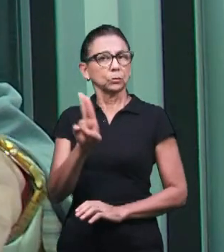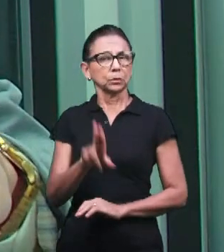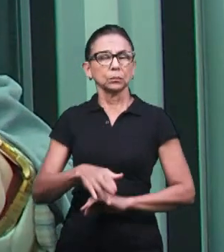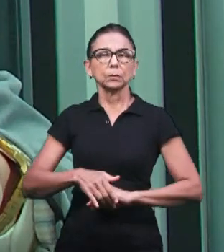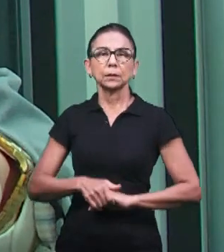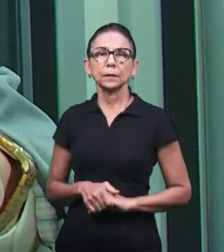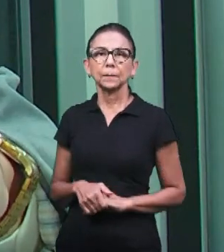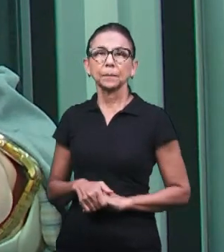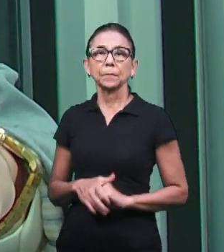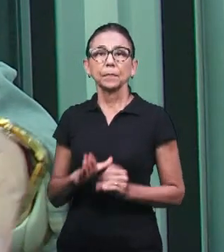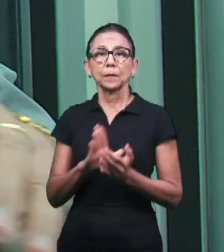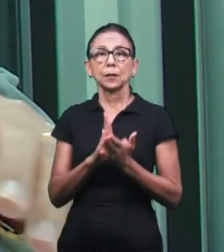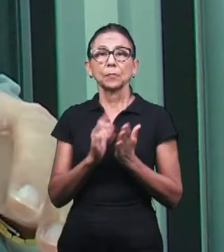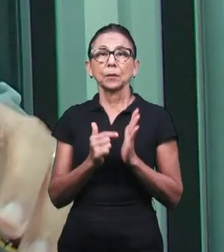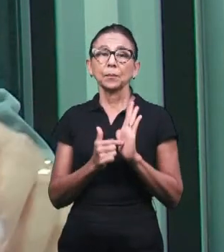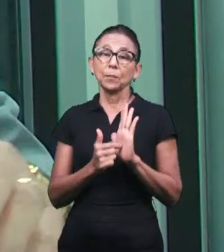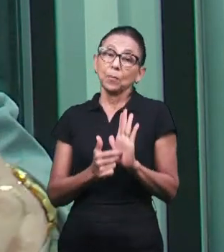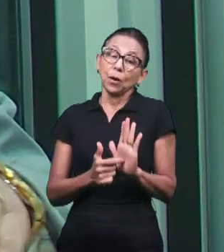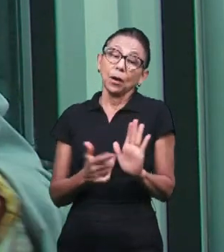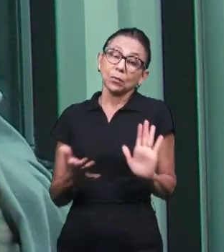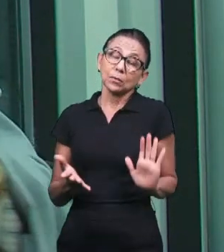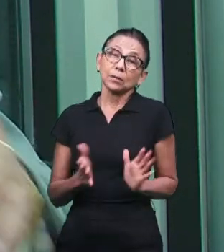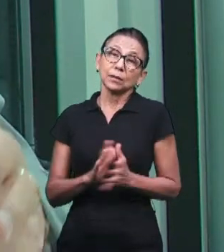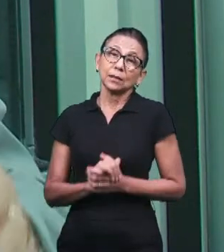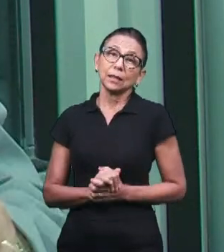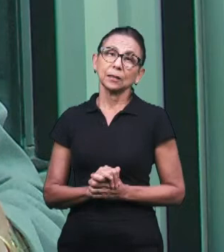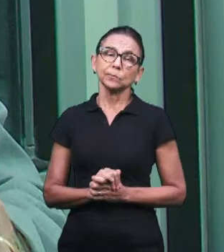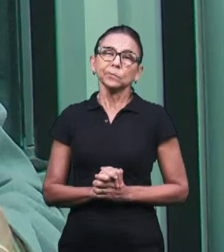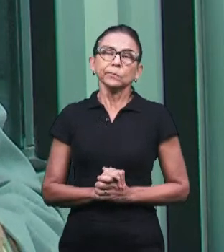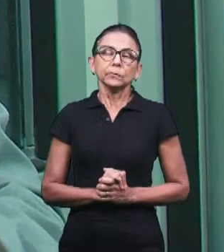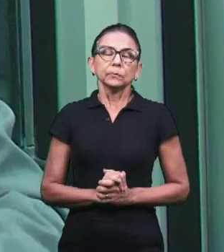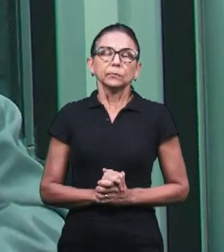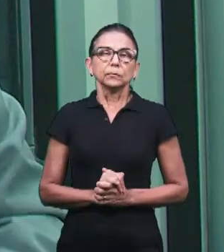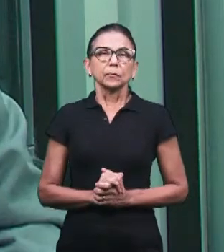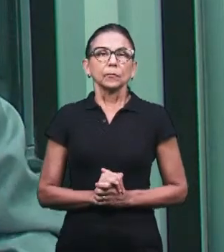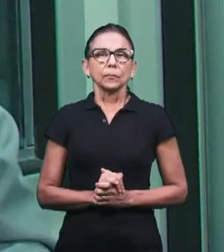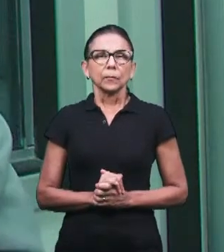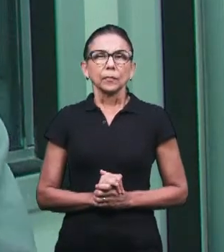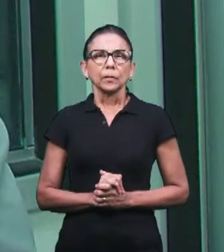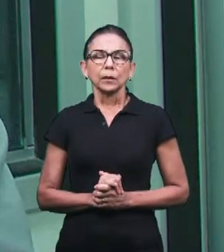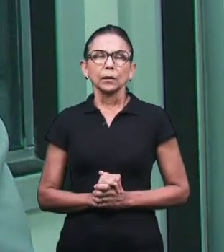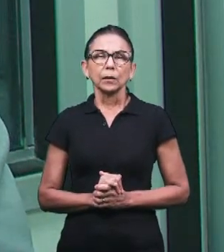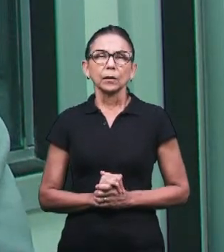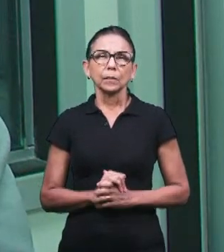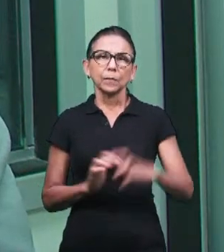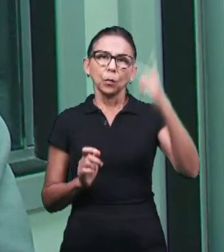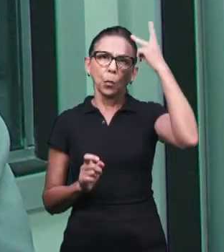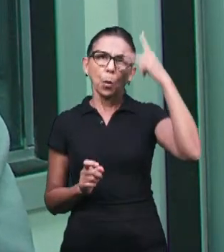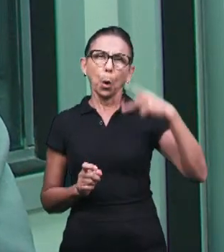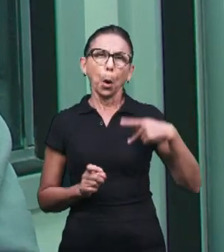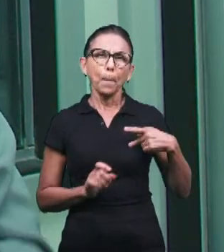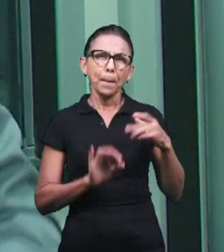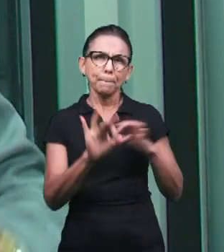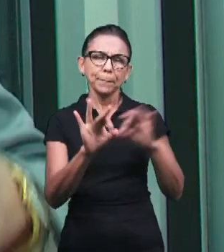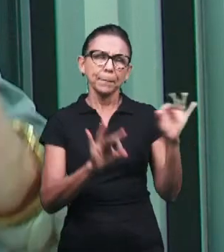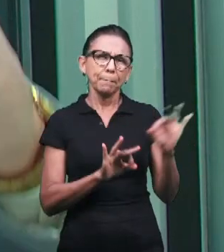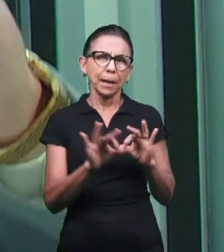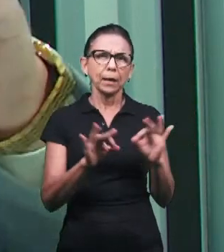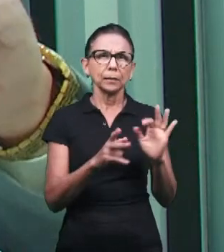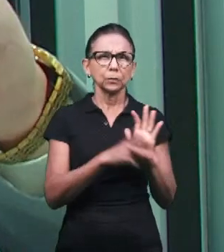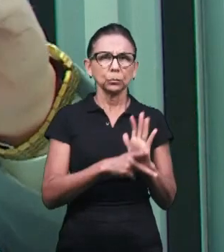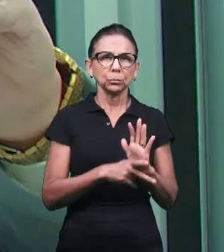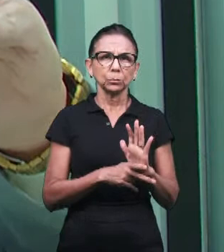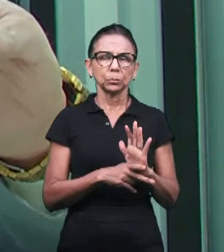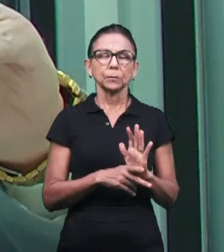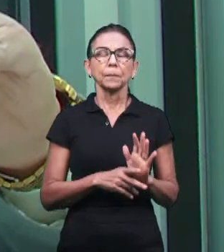Bíblia diz, do coração do homem vem os preparativos, mas o desígnio certo vem da parte do Senhor. Então, tendo feito isso